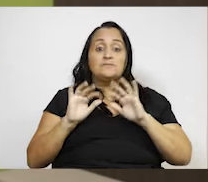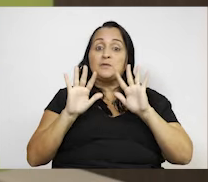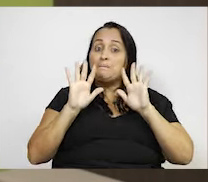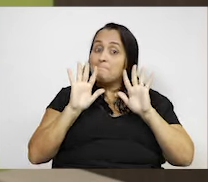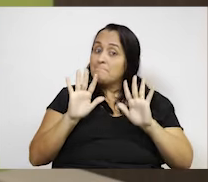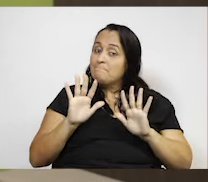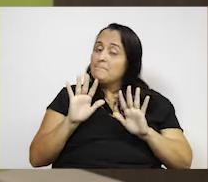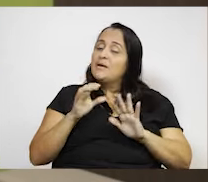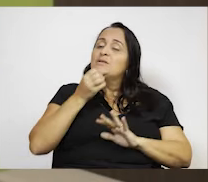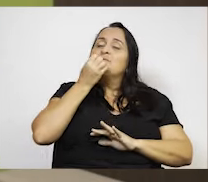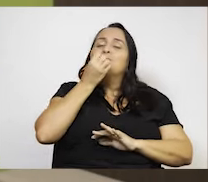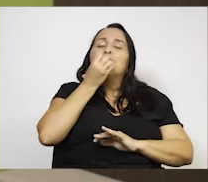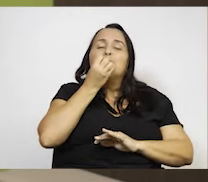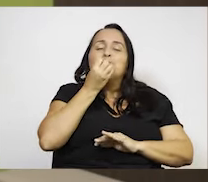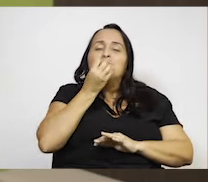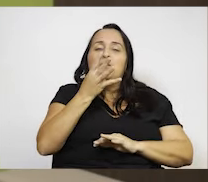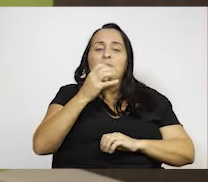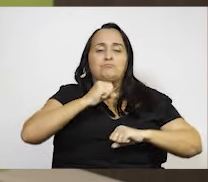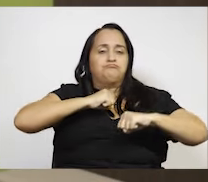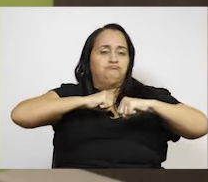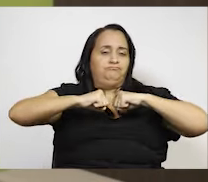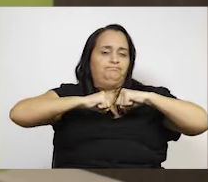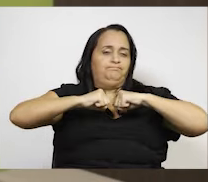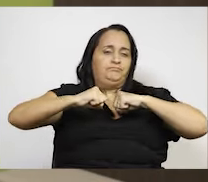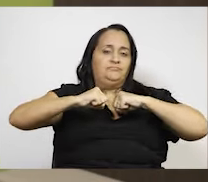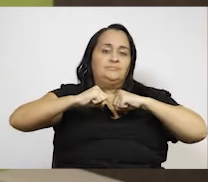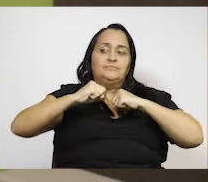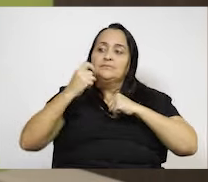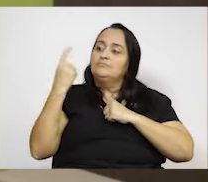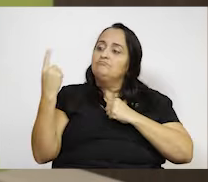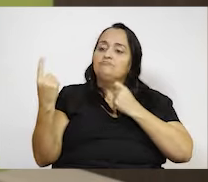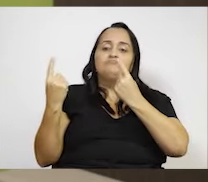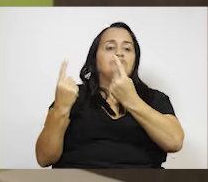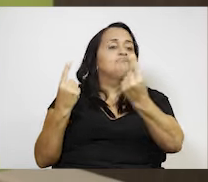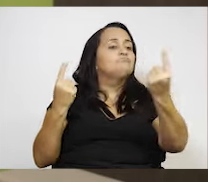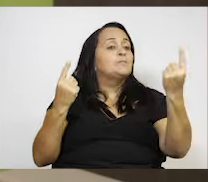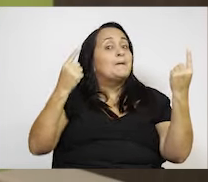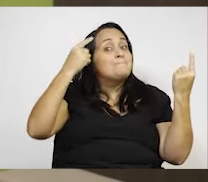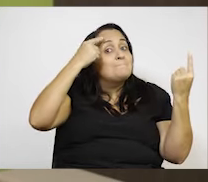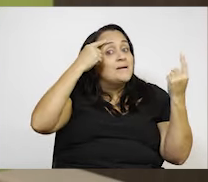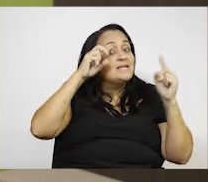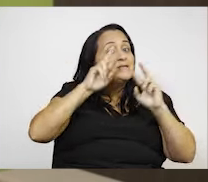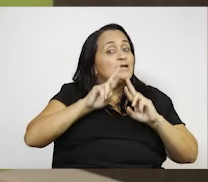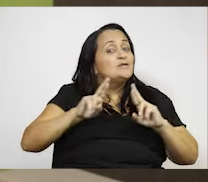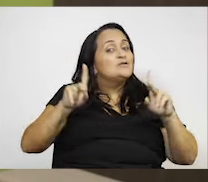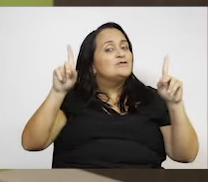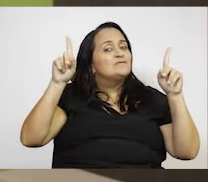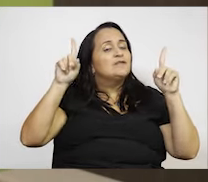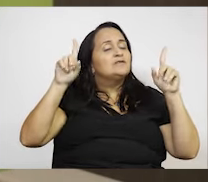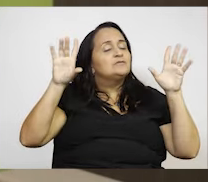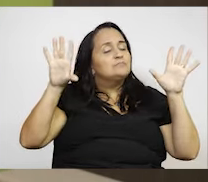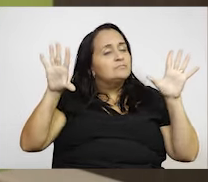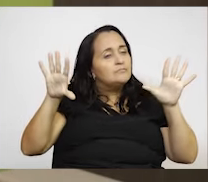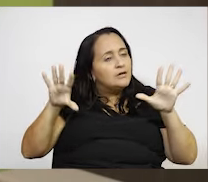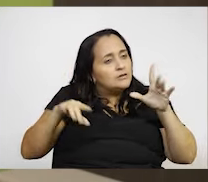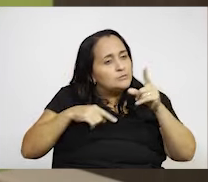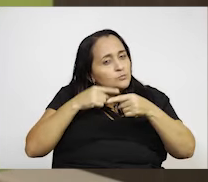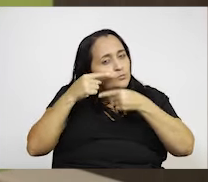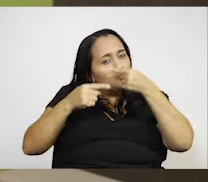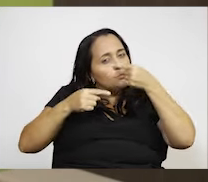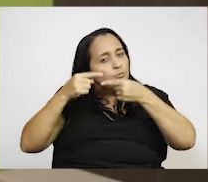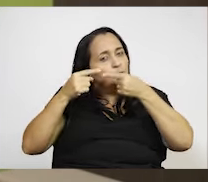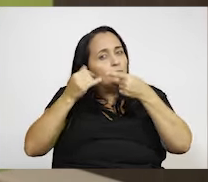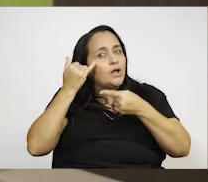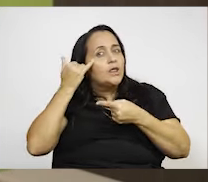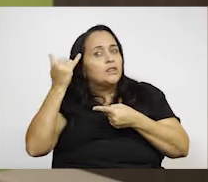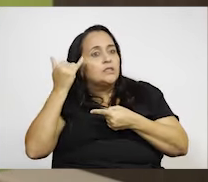bom debate é quando existem várias pessoas que pensam diferente sobre o mesmo tema e elas vão